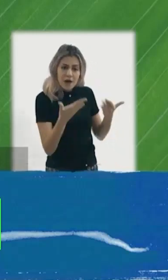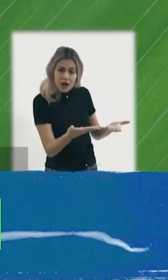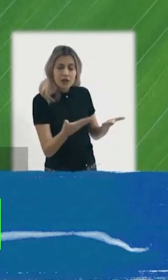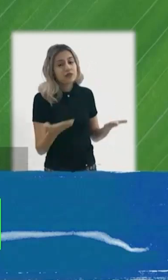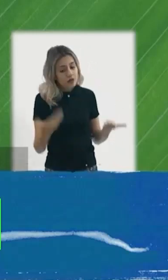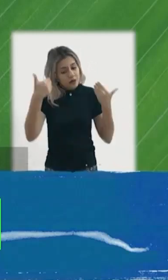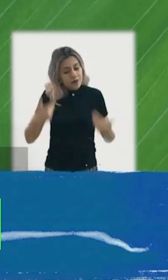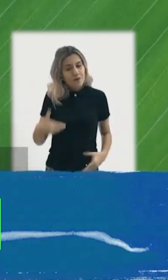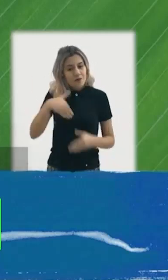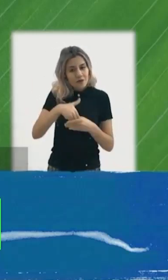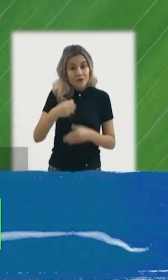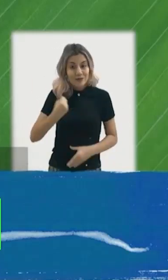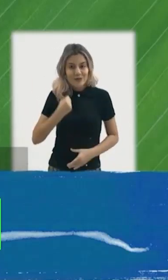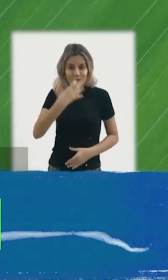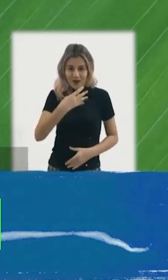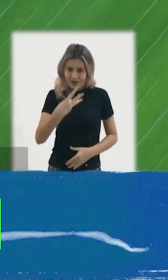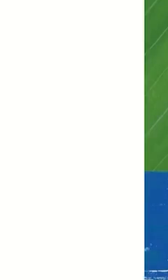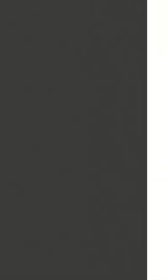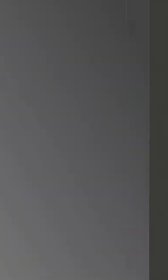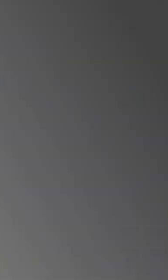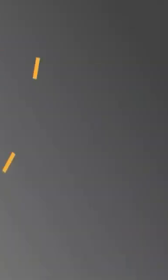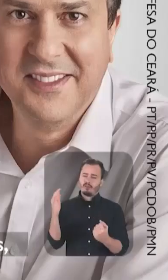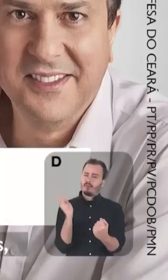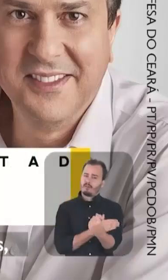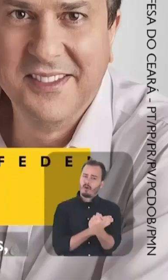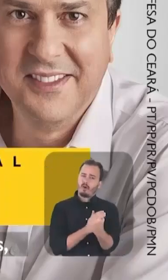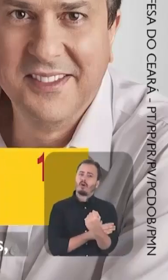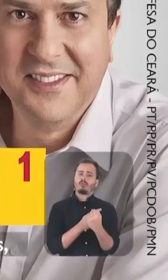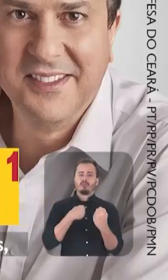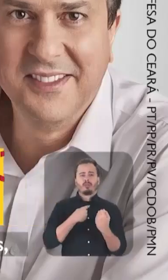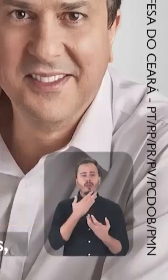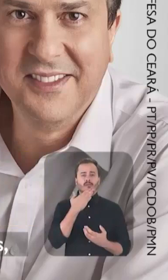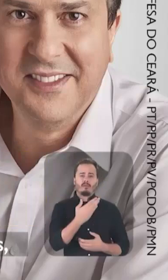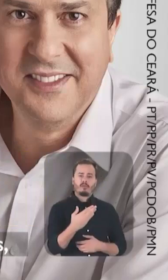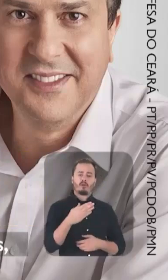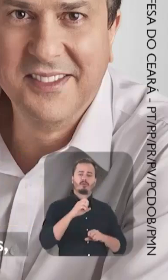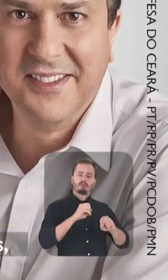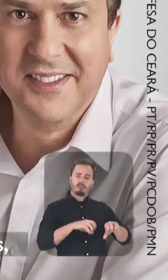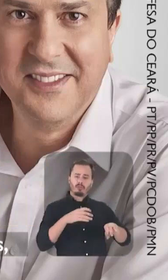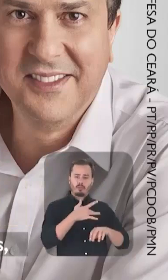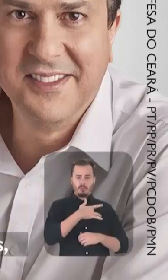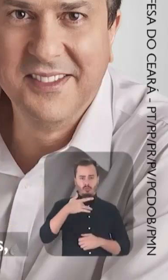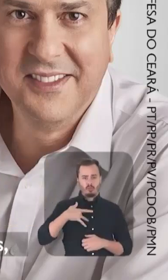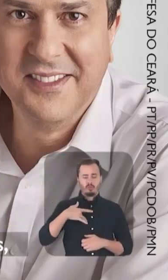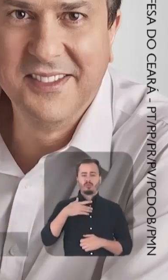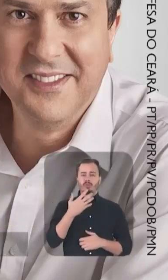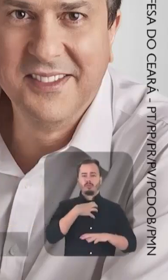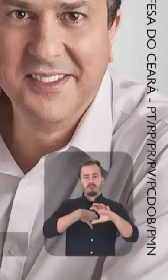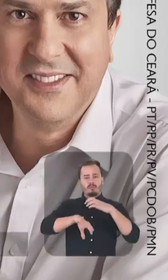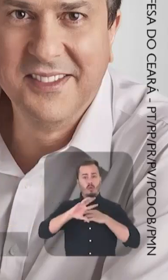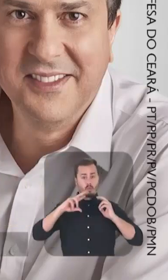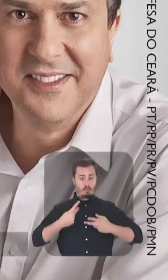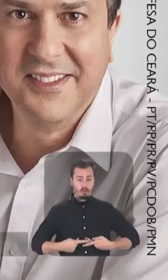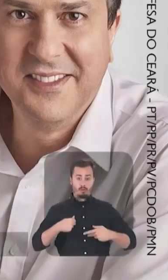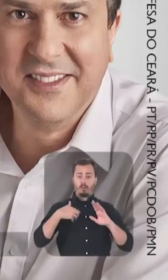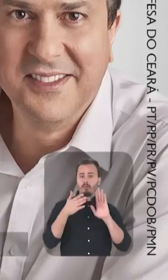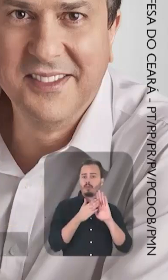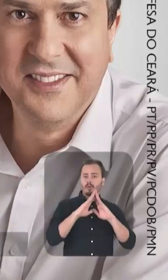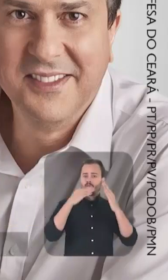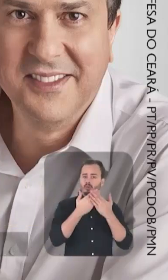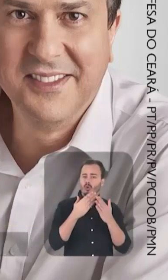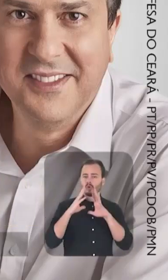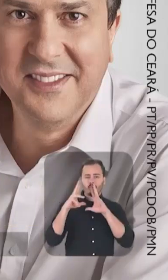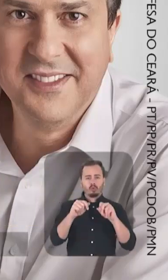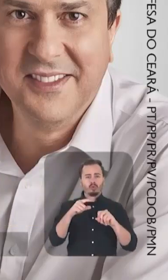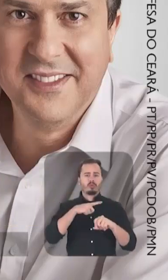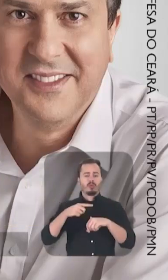animais, vote Célio Studart, 4321. Defendo que toda escola tenha equipes multidisciplinares, com psicólogo,